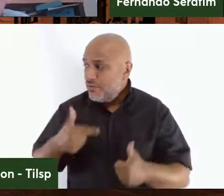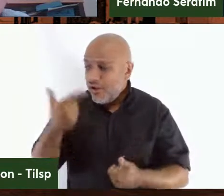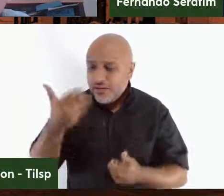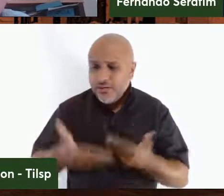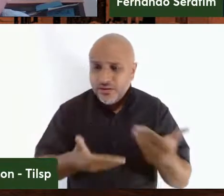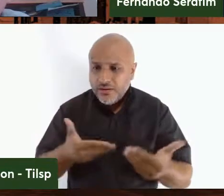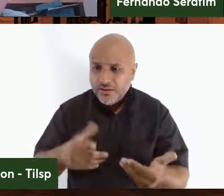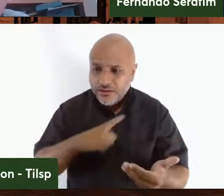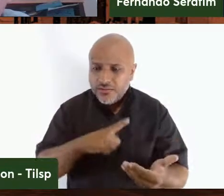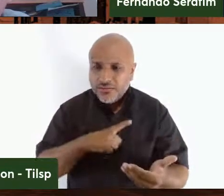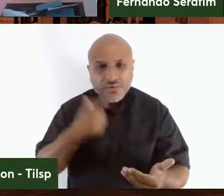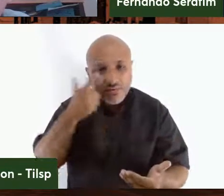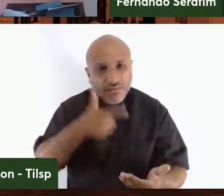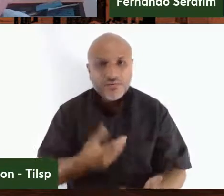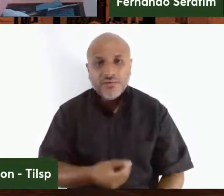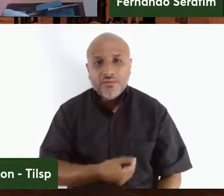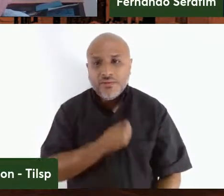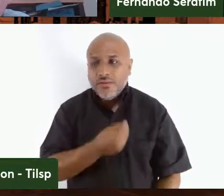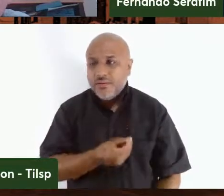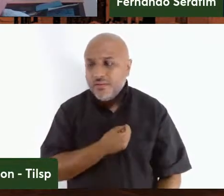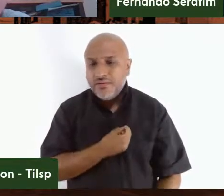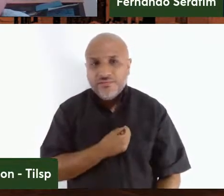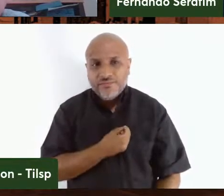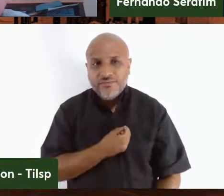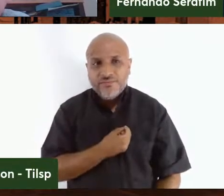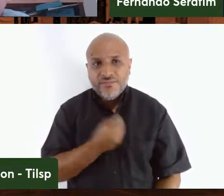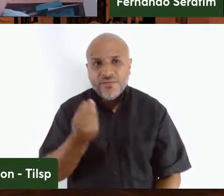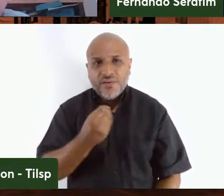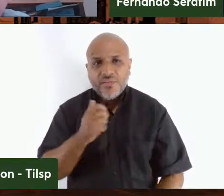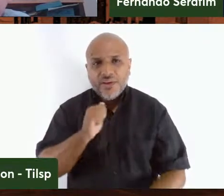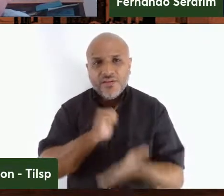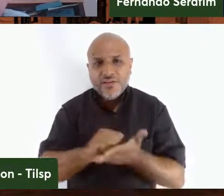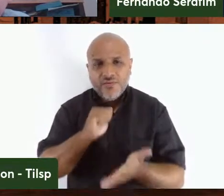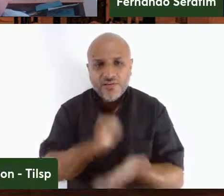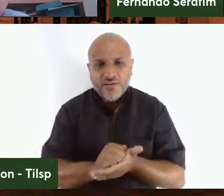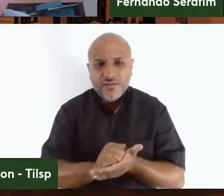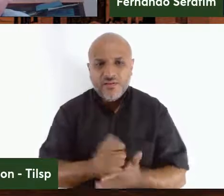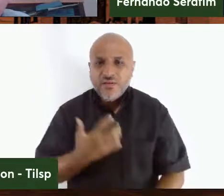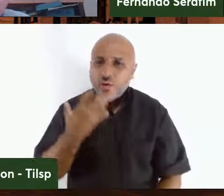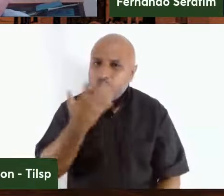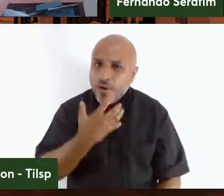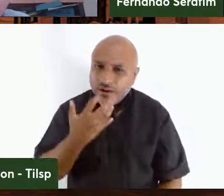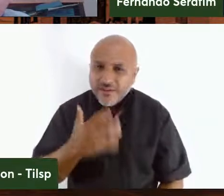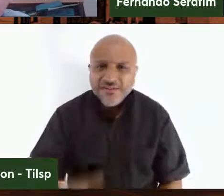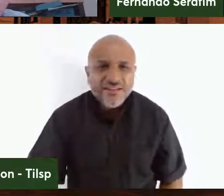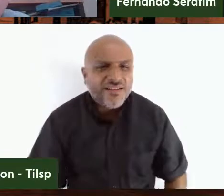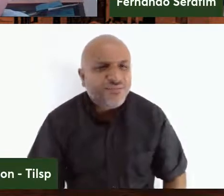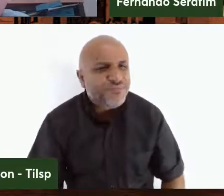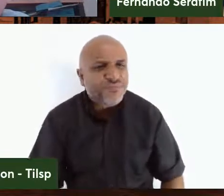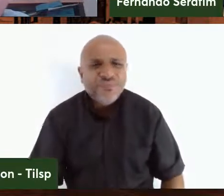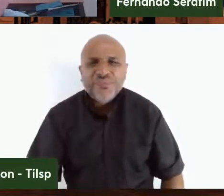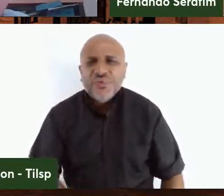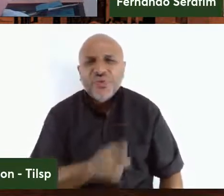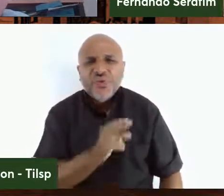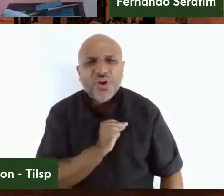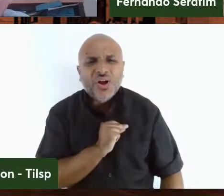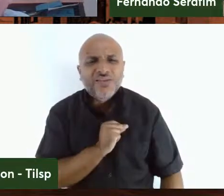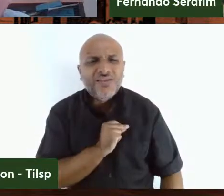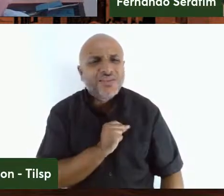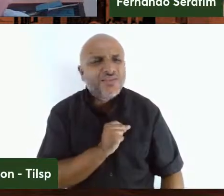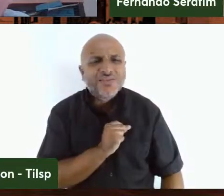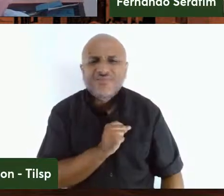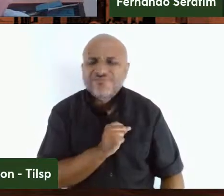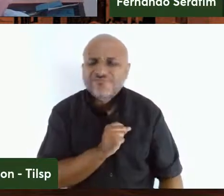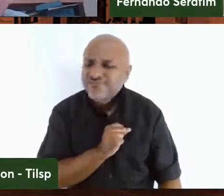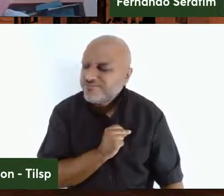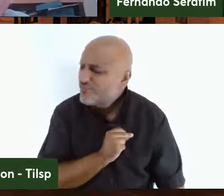para escrever, né, esse romance. Nossa, que incrível, Milton. E essa